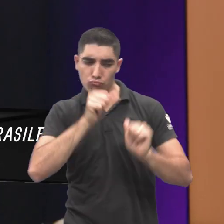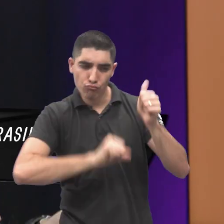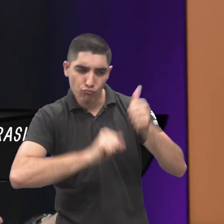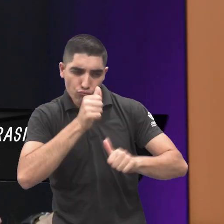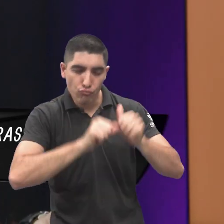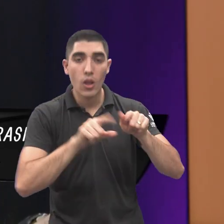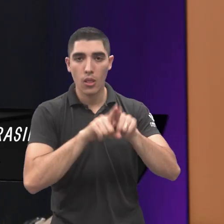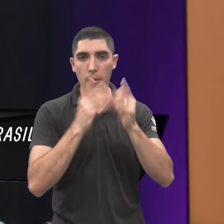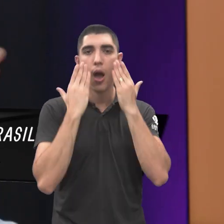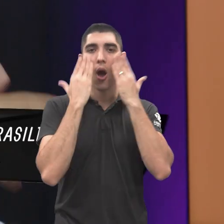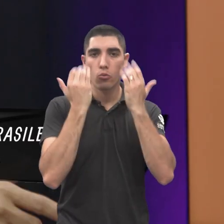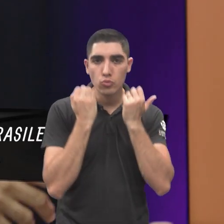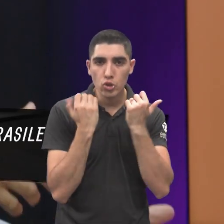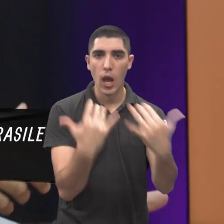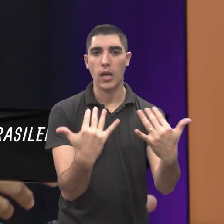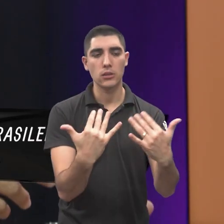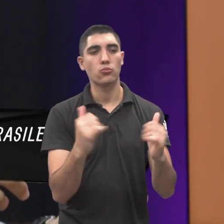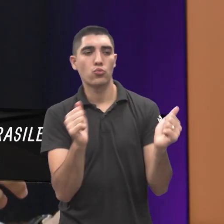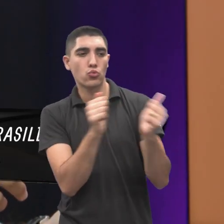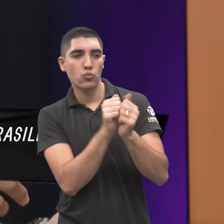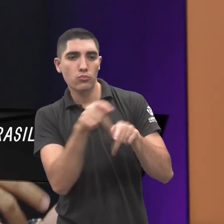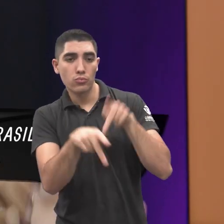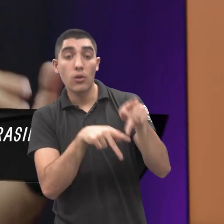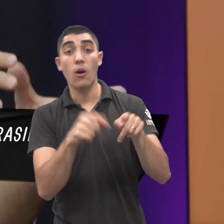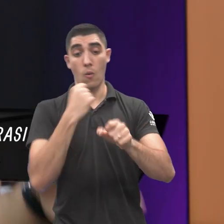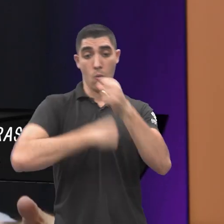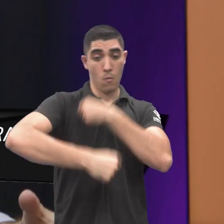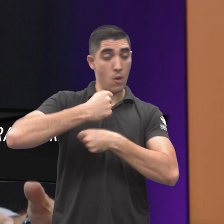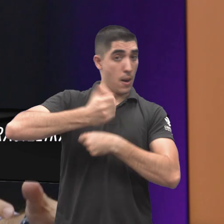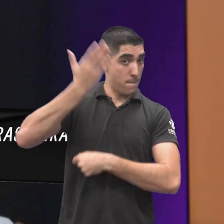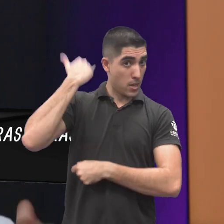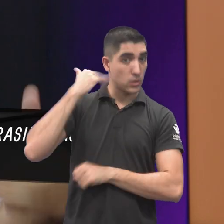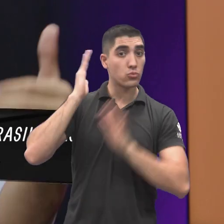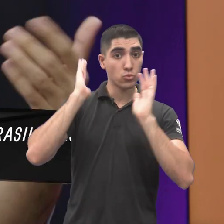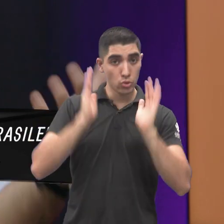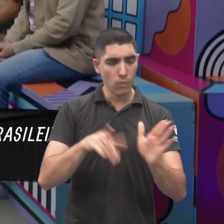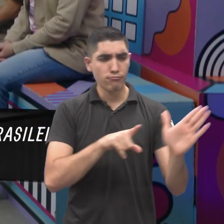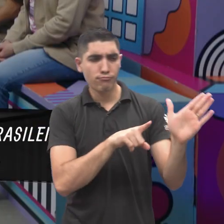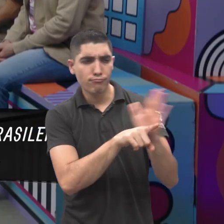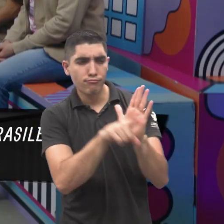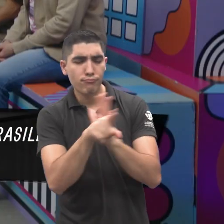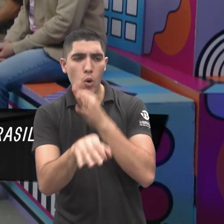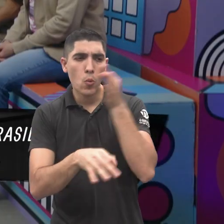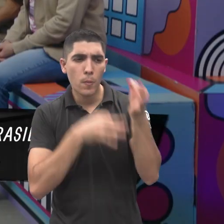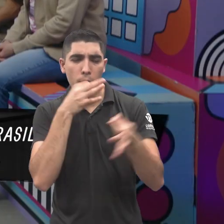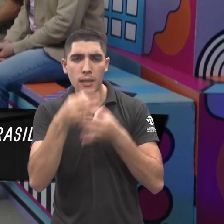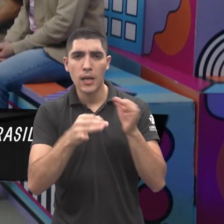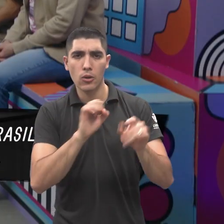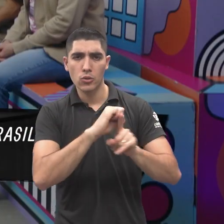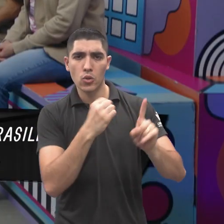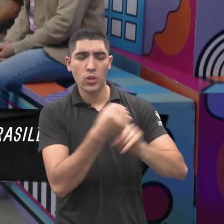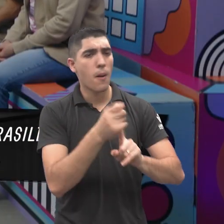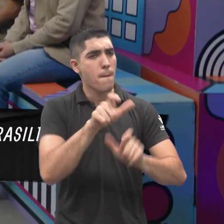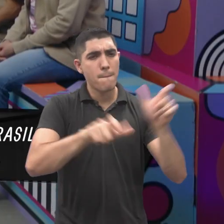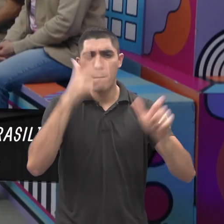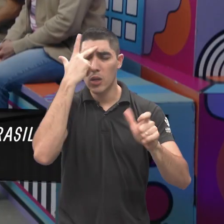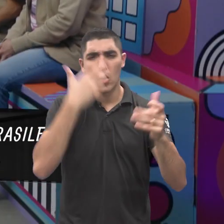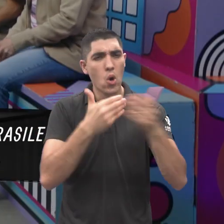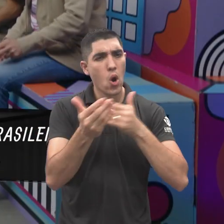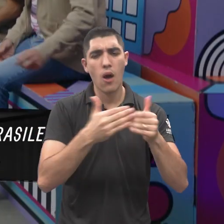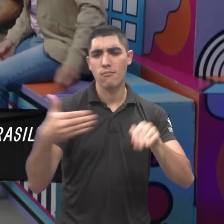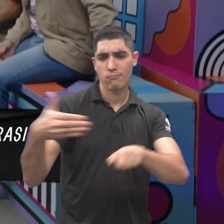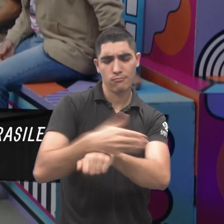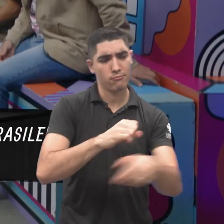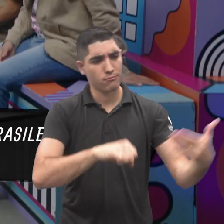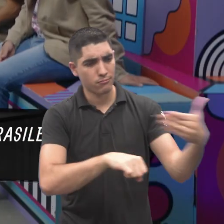audiências públicas. No ano passado foi aberta uma consulta pública para a Lei Aldir Blanc, ou seja, todo mundo pode participar para entender